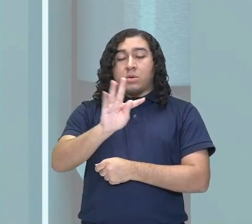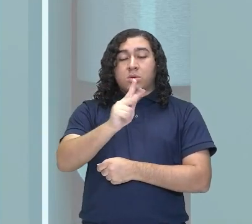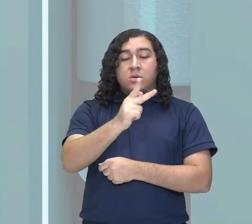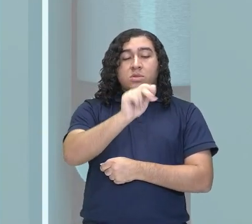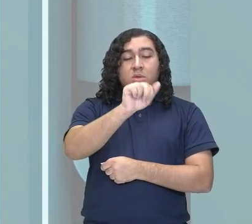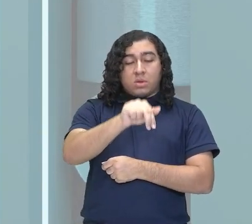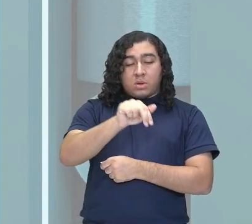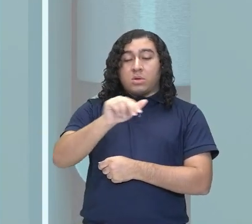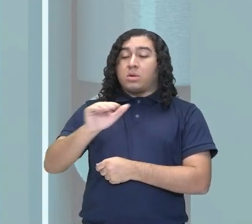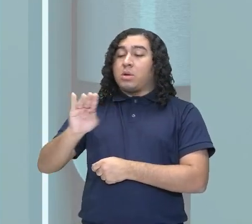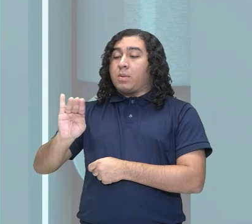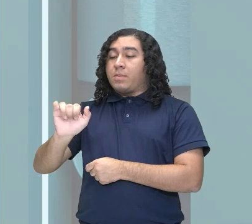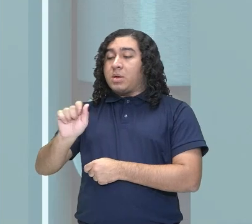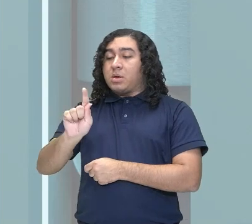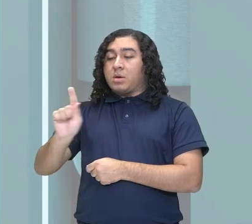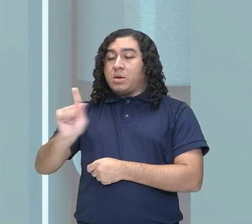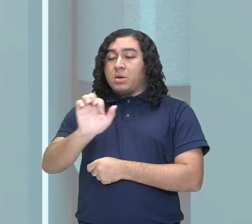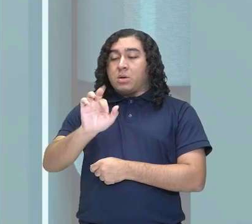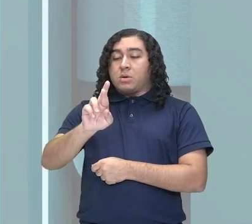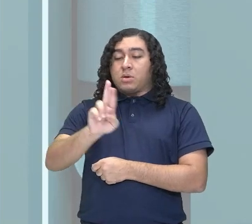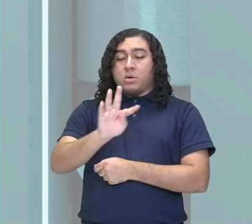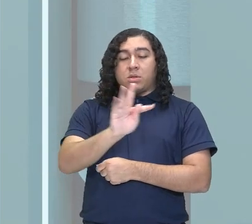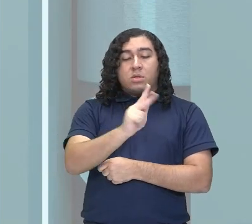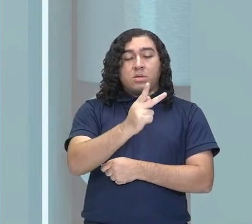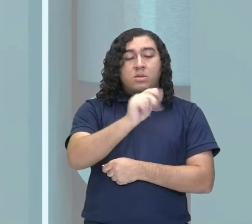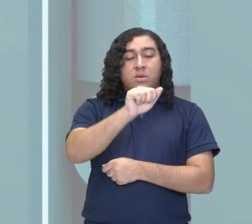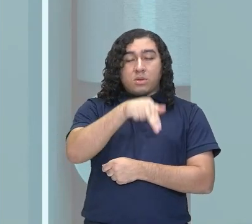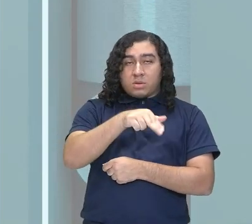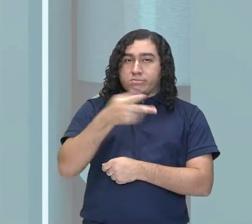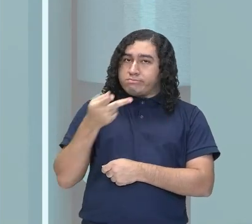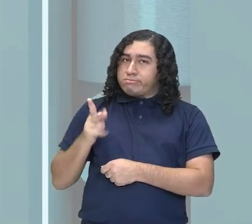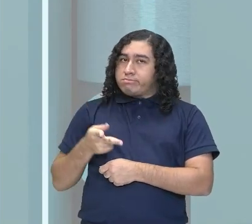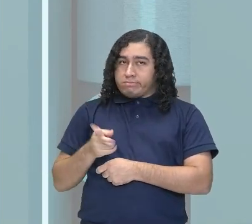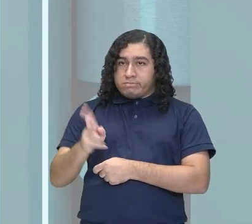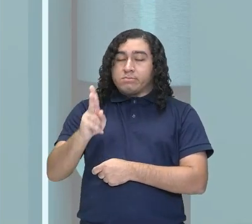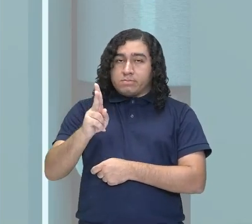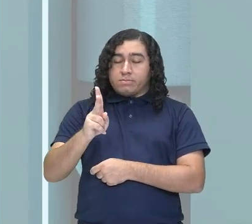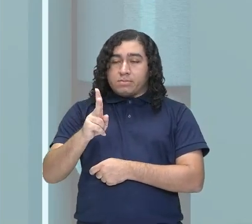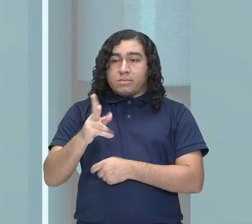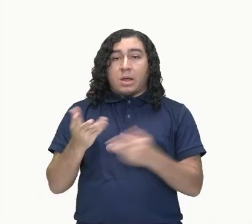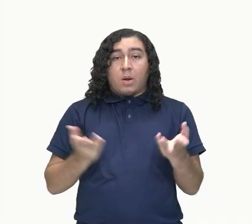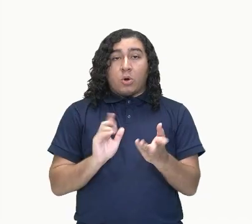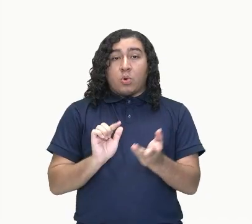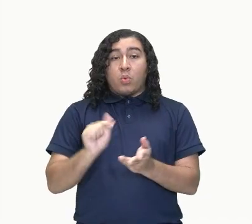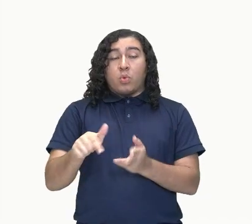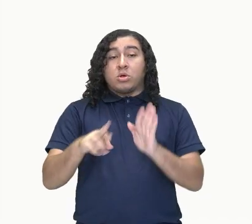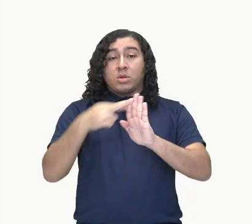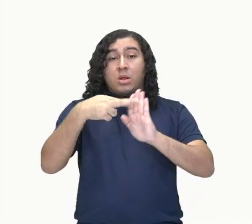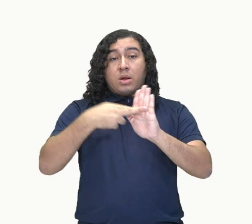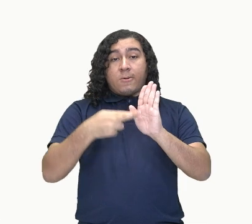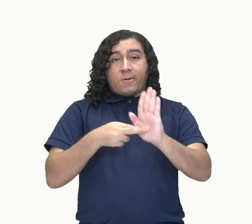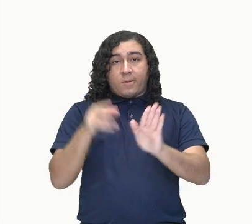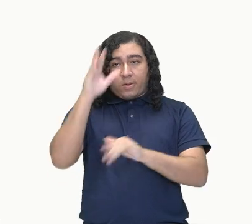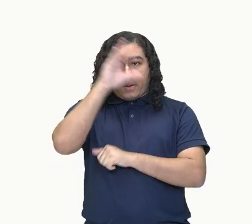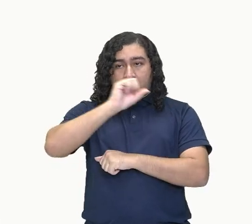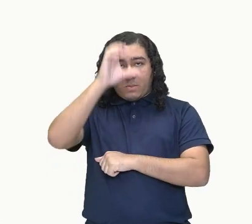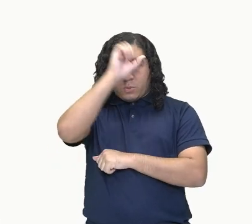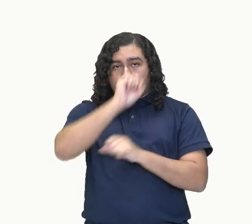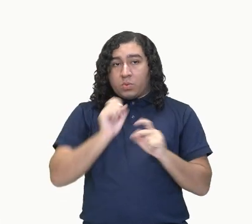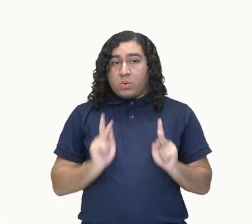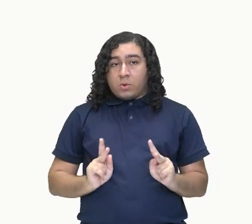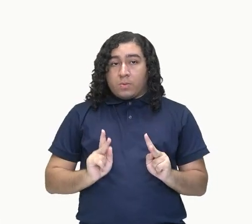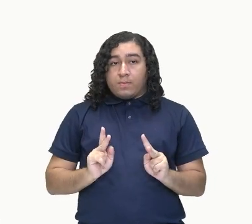bigger than, smarter than e assim em diante. Vamos para uma próxima regra.